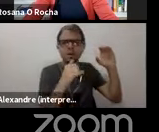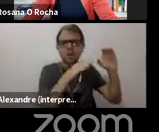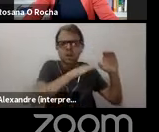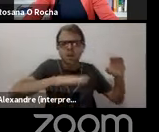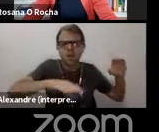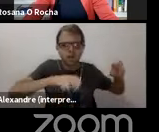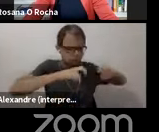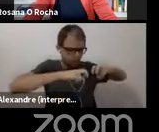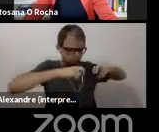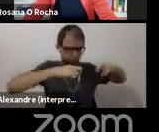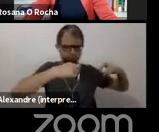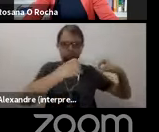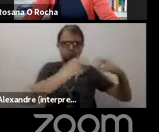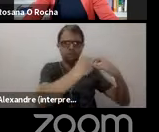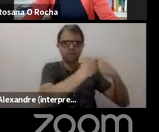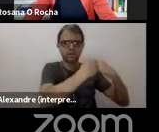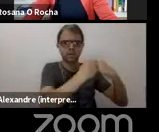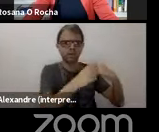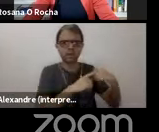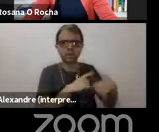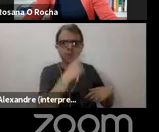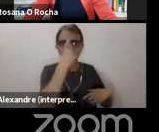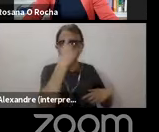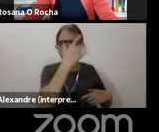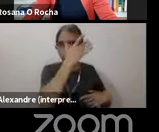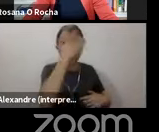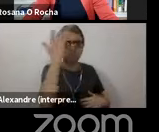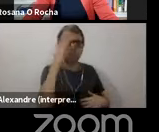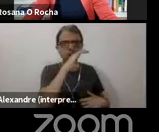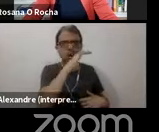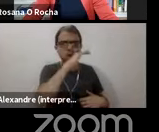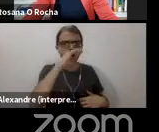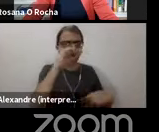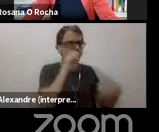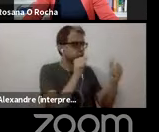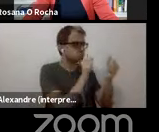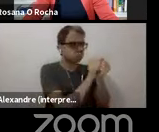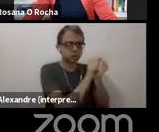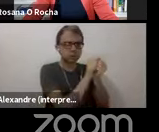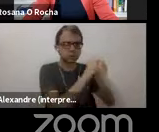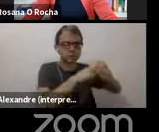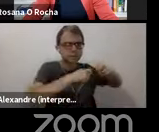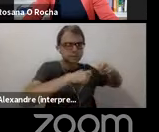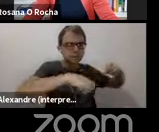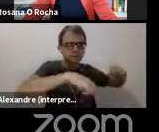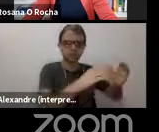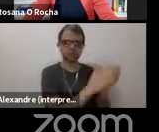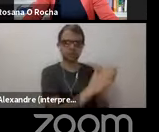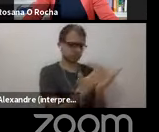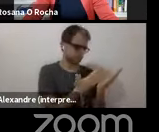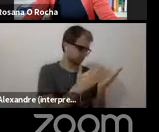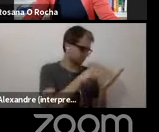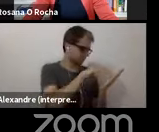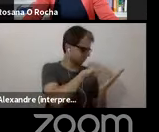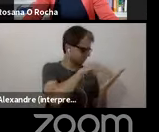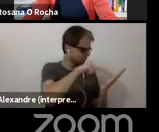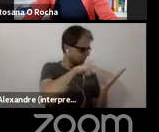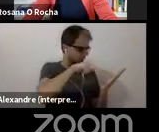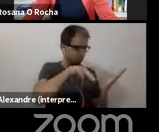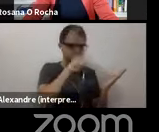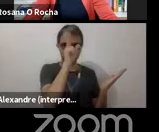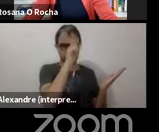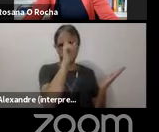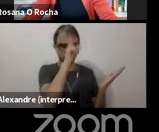crianças. Tem um adulto ali com elas. Eles estão lendo uma história. Ai, as crianças estão adorando ouvir